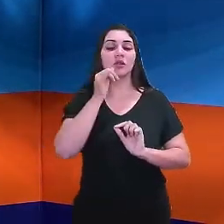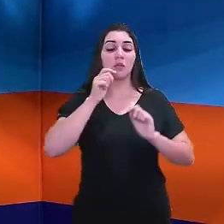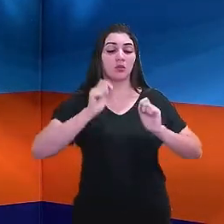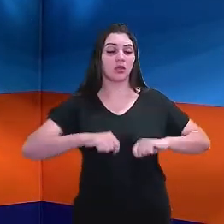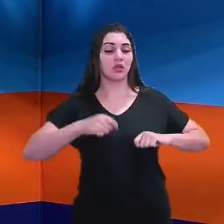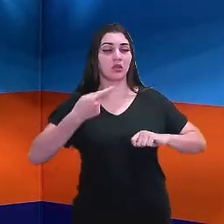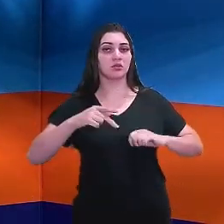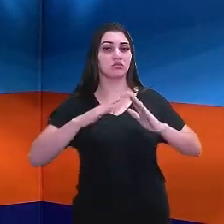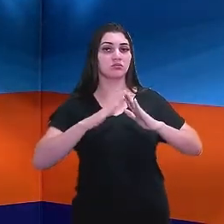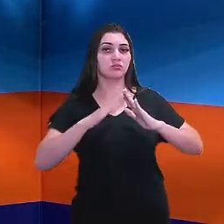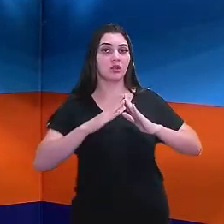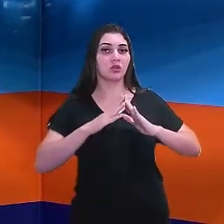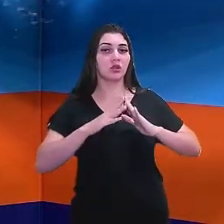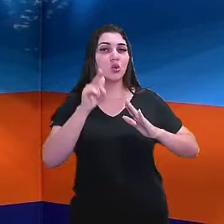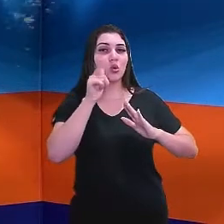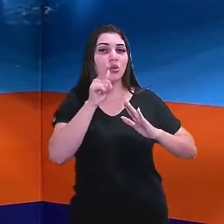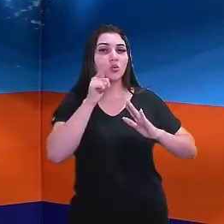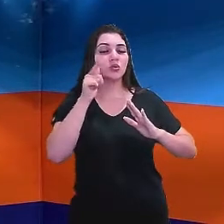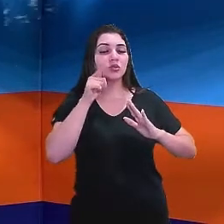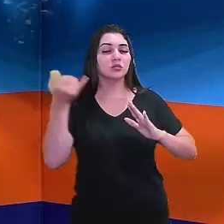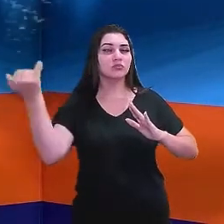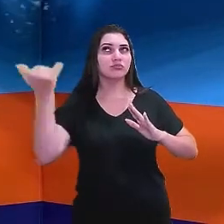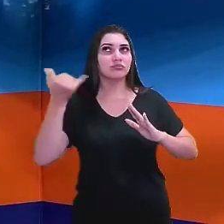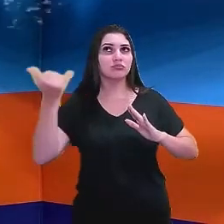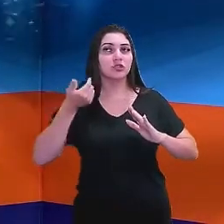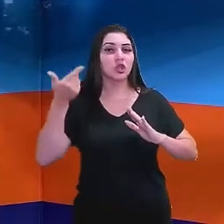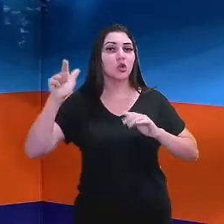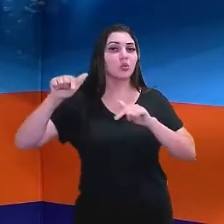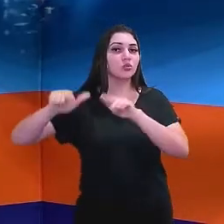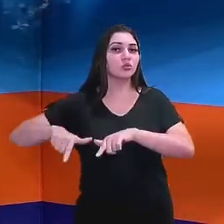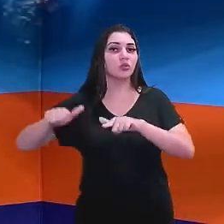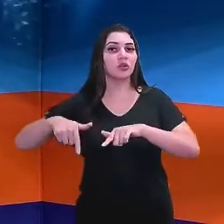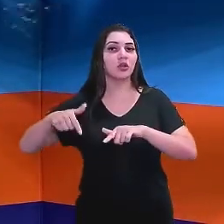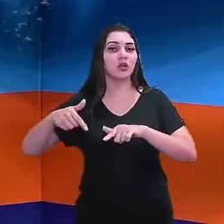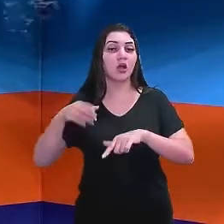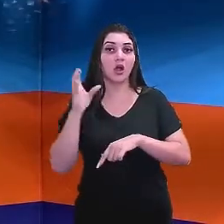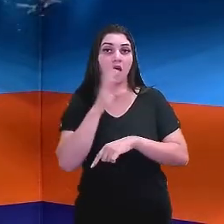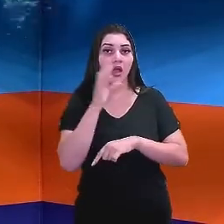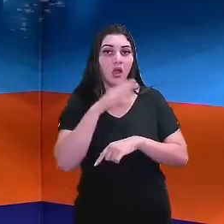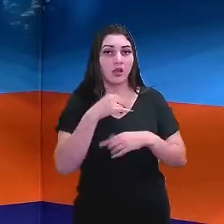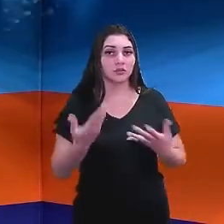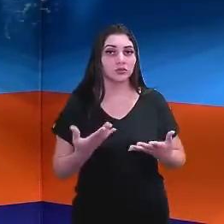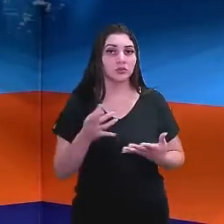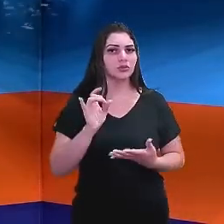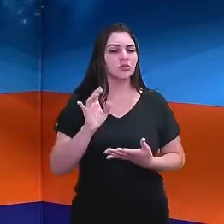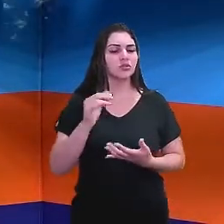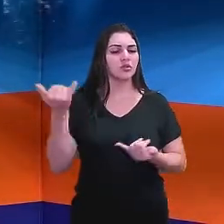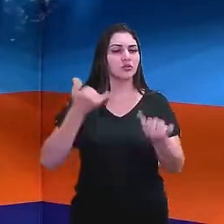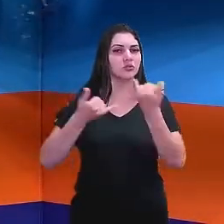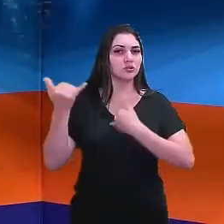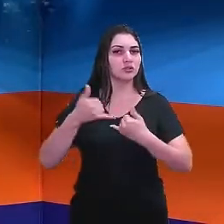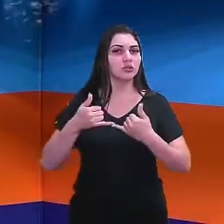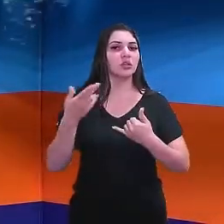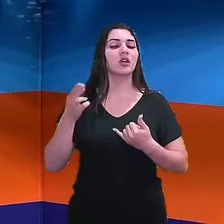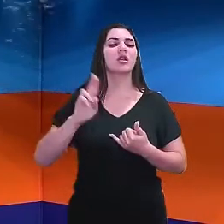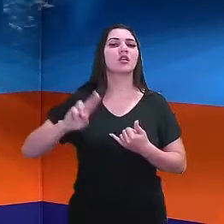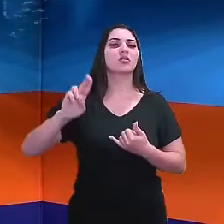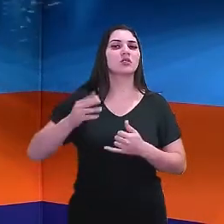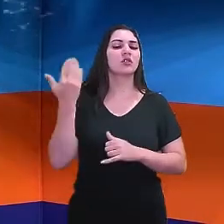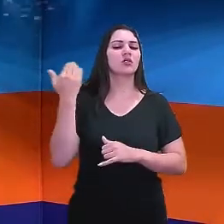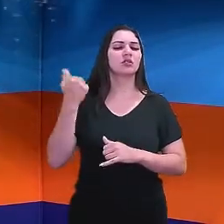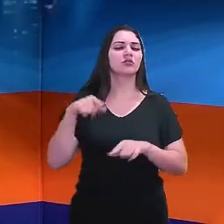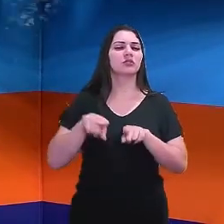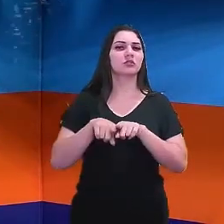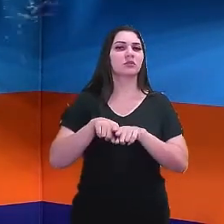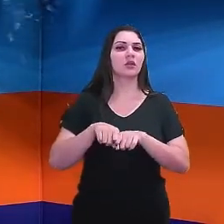na sua casa, mas conseguia receber notícias de outro local de uma forma muito rápida. Não só notícias, o rádio era usado para o entretenimento